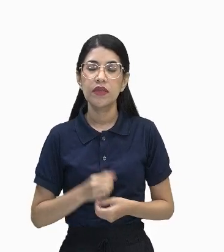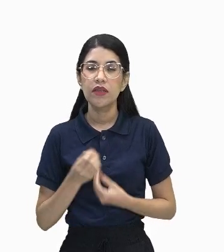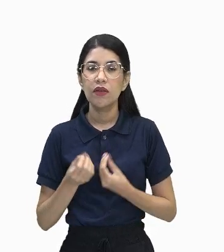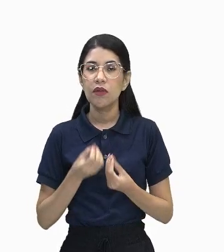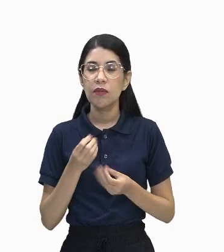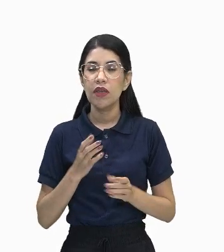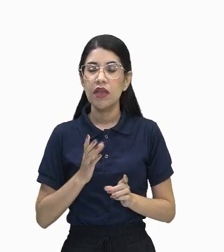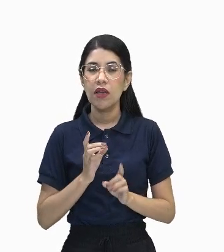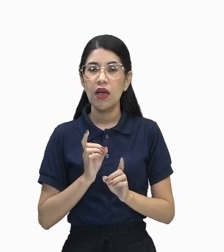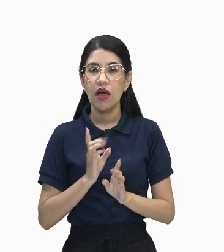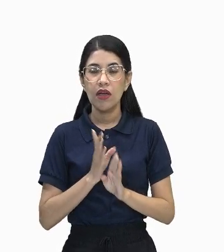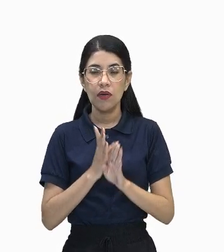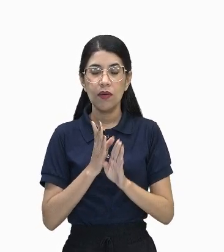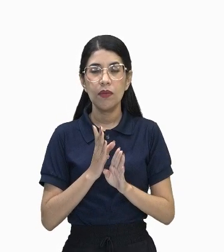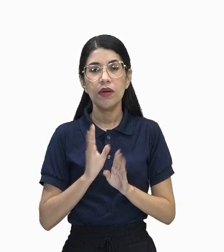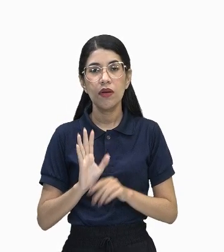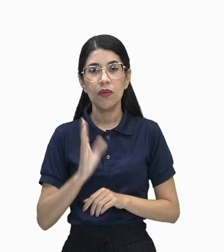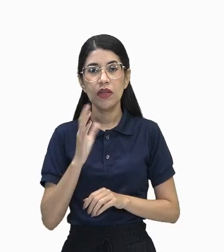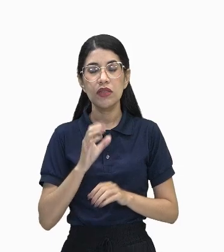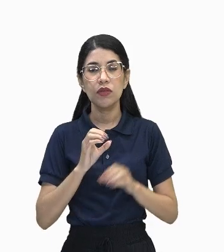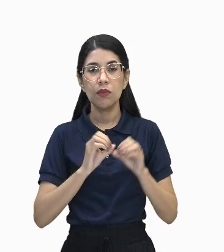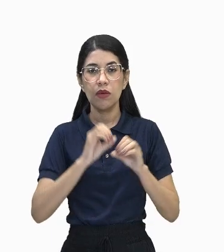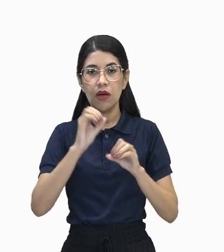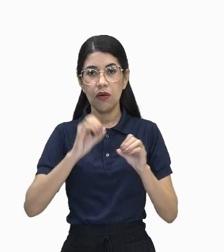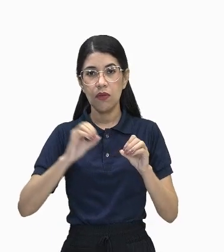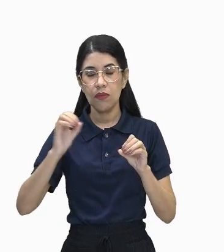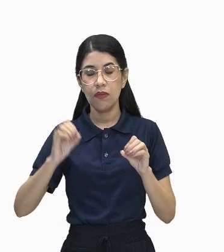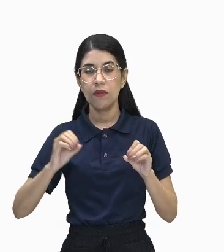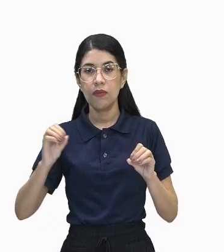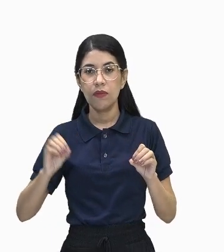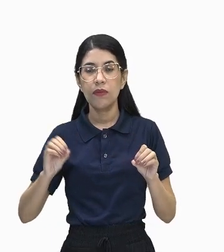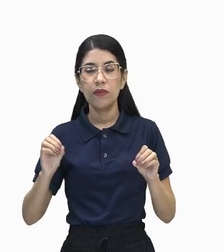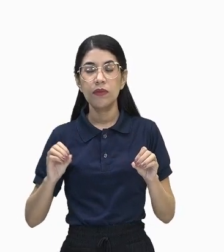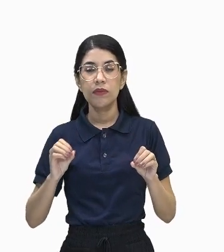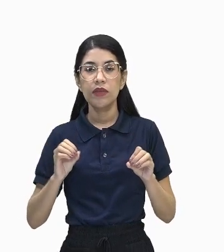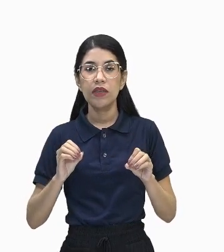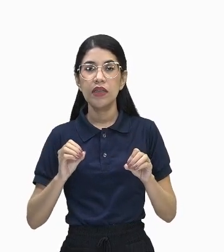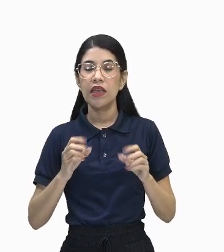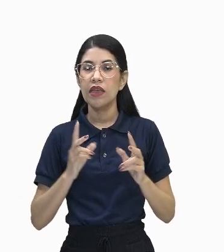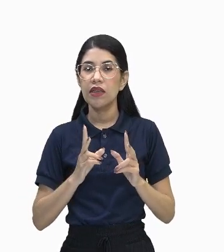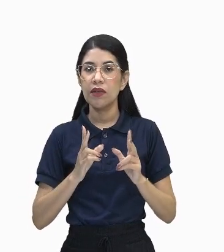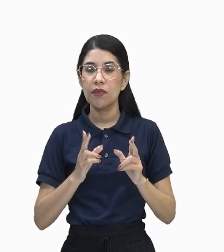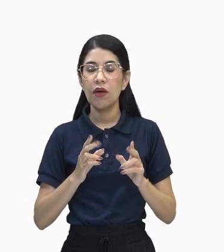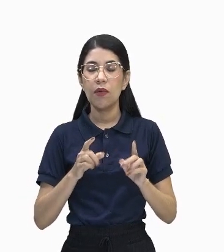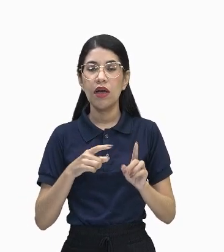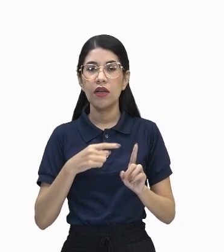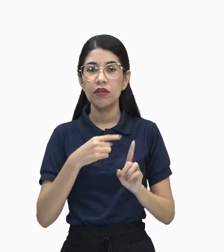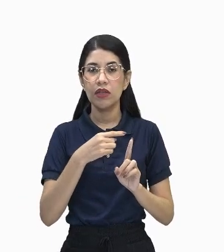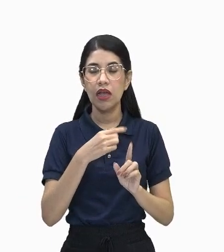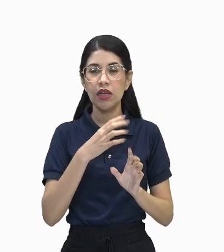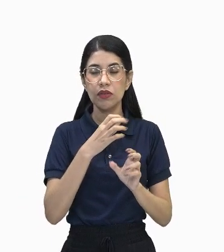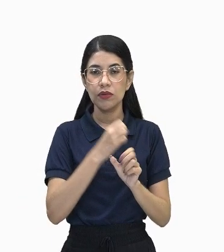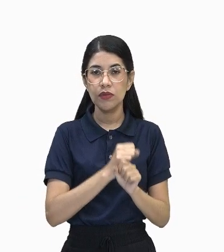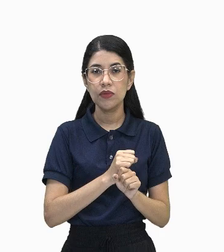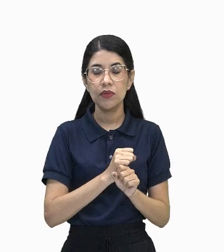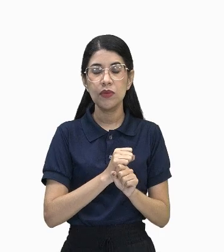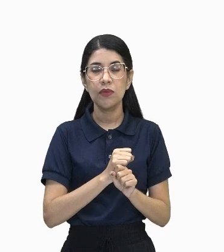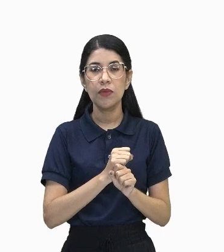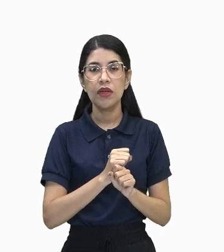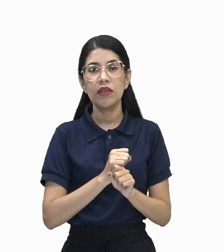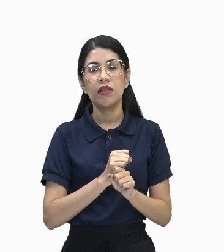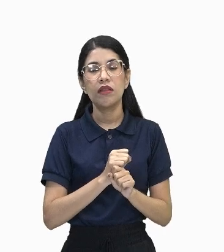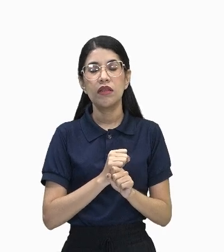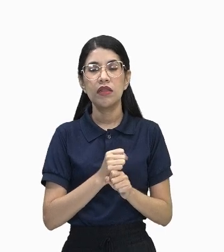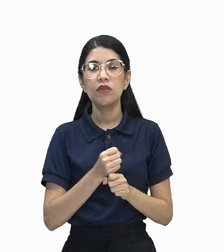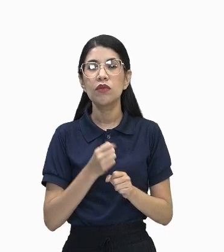encontro ele gera uma onda resultante que é sempre igual à soma algébrica das perturbações